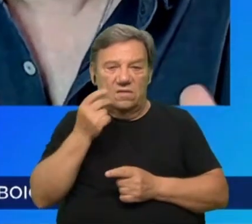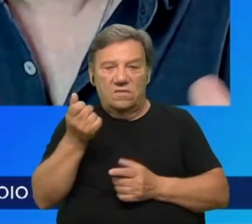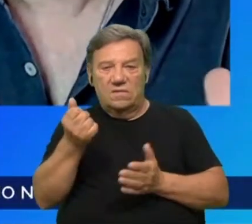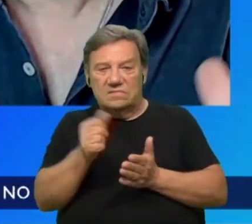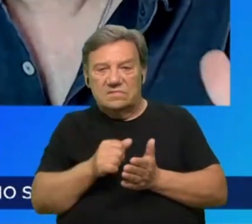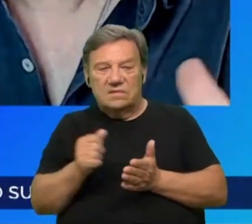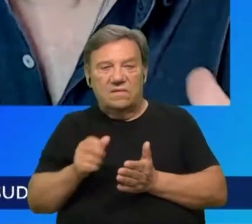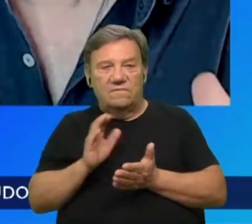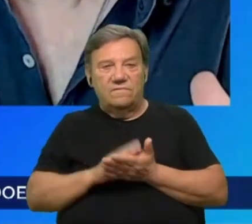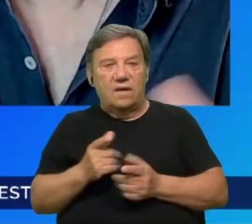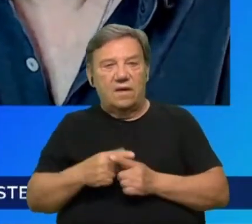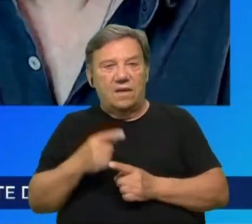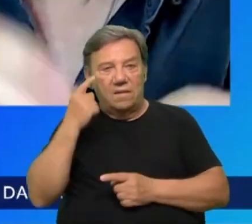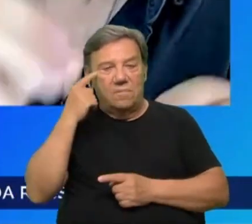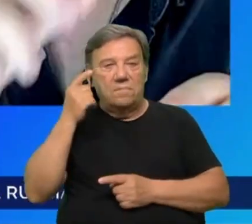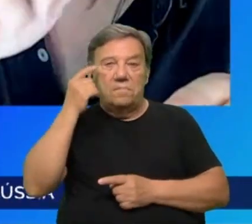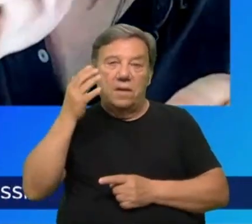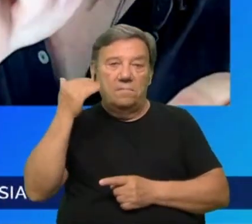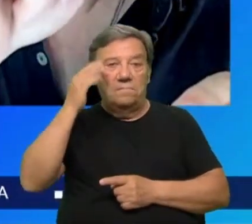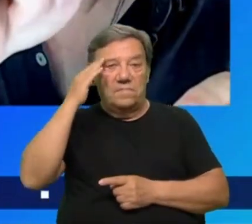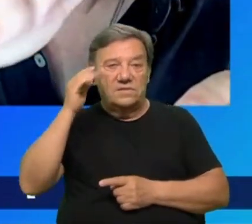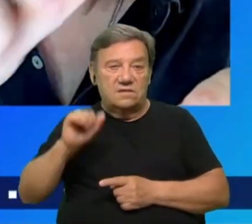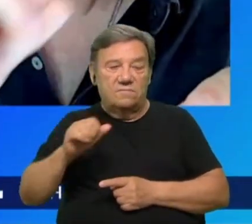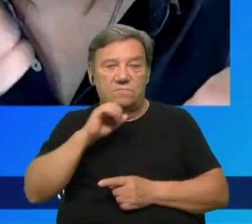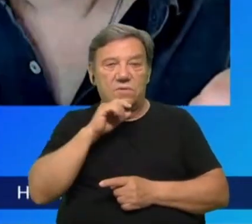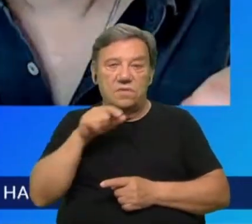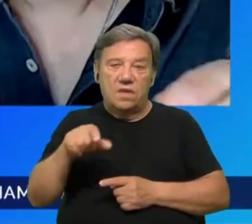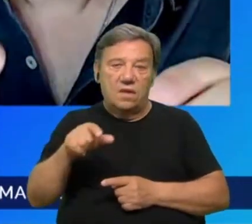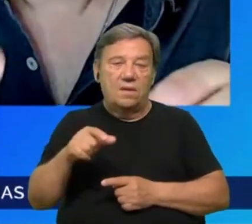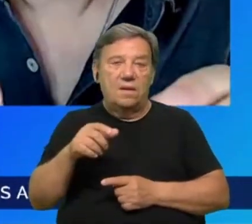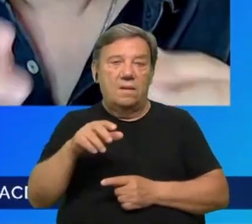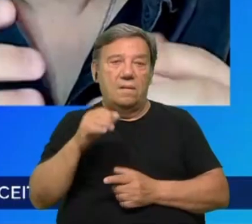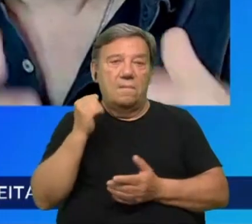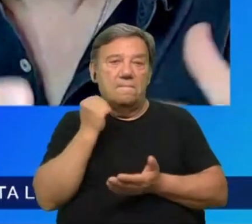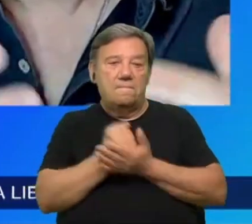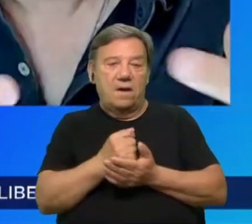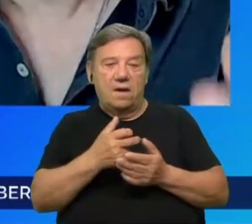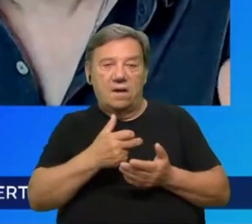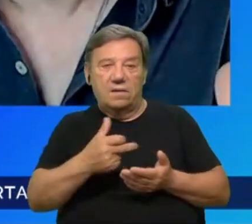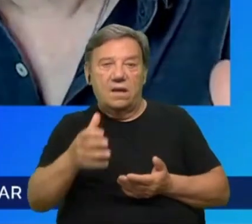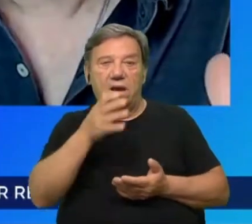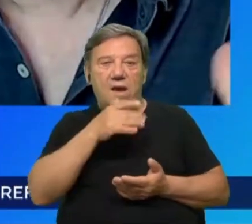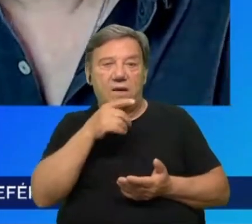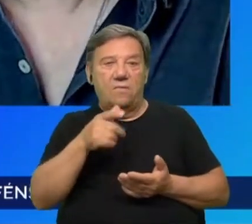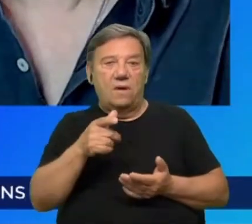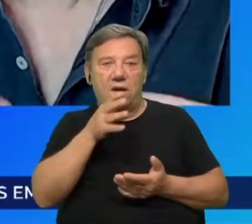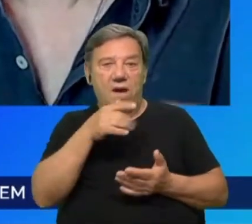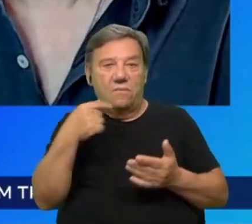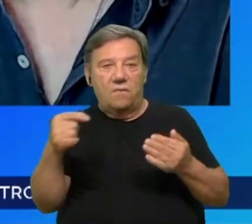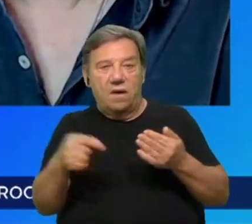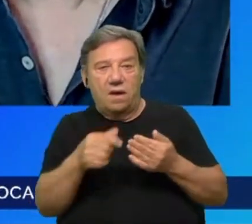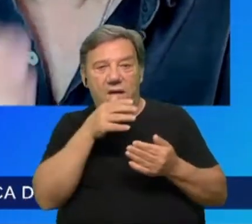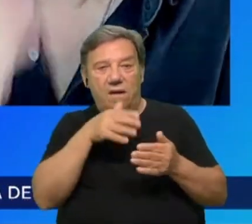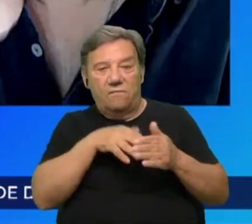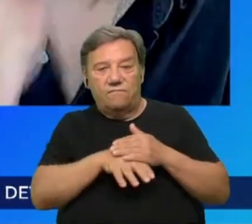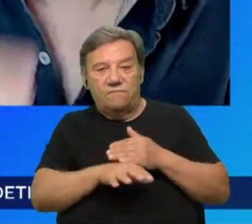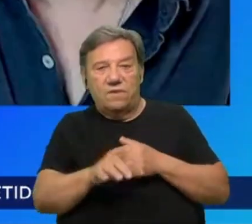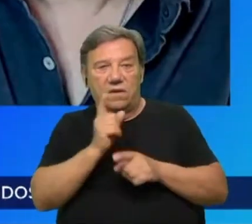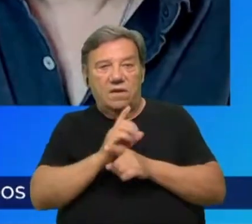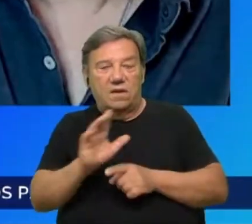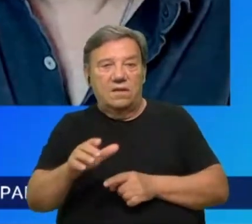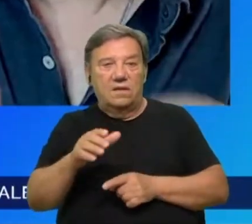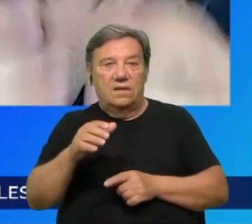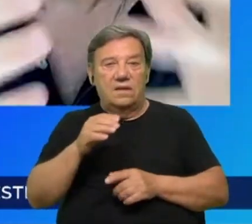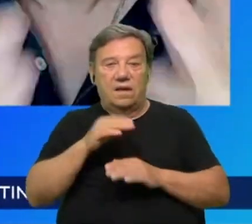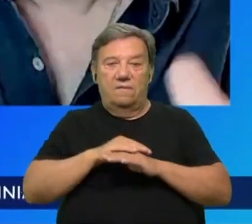cientistas ficaram animados porque pensavam que isto poderia ser a marca de água líquida a escorrer ainda hoje